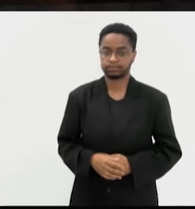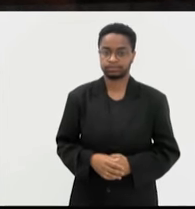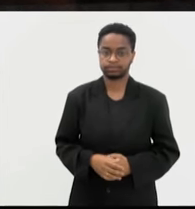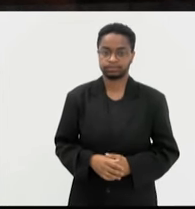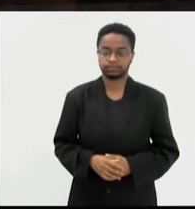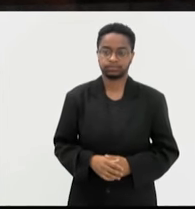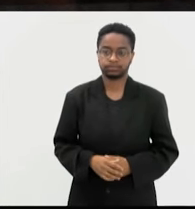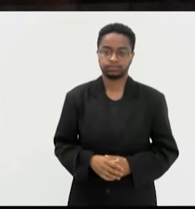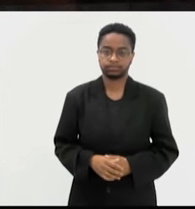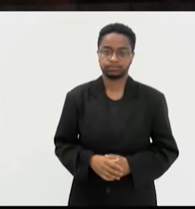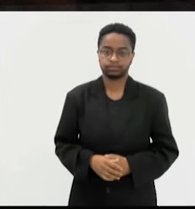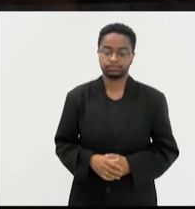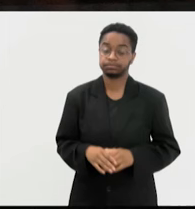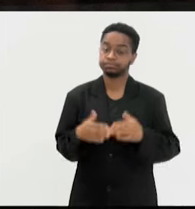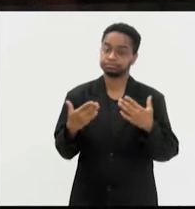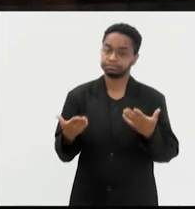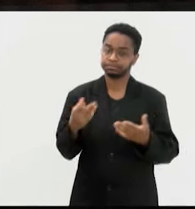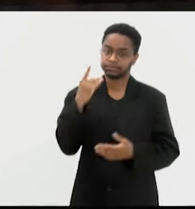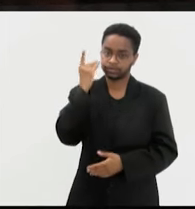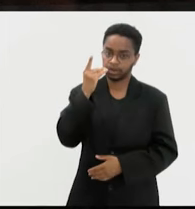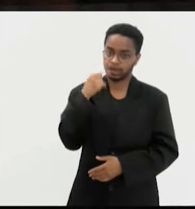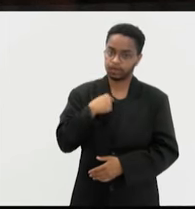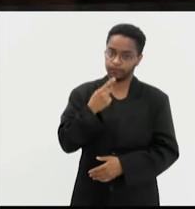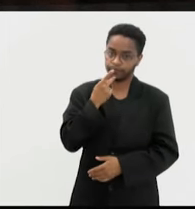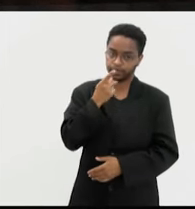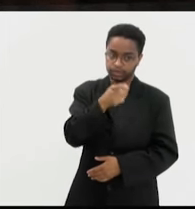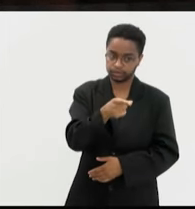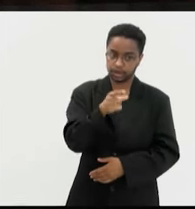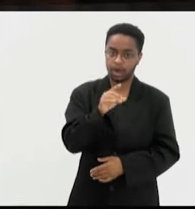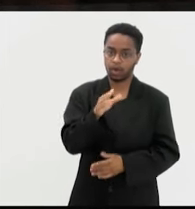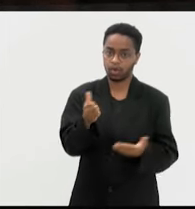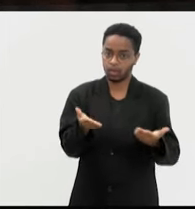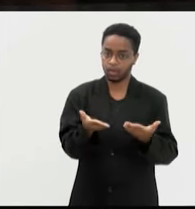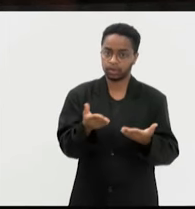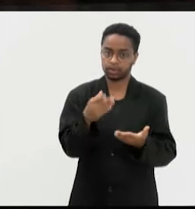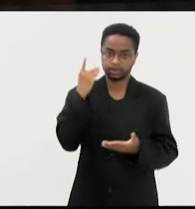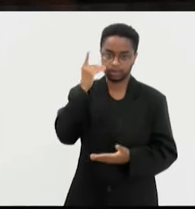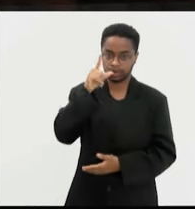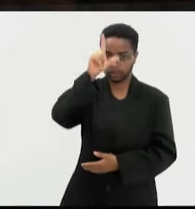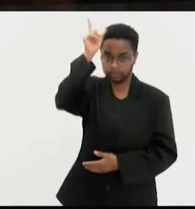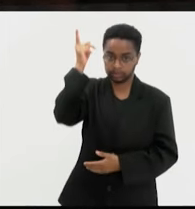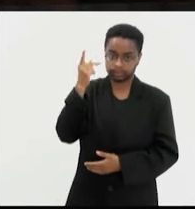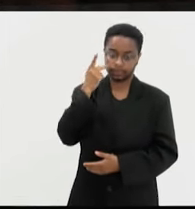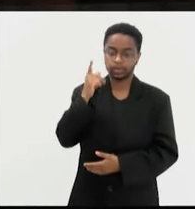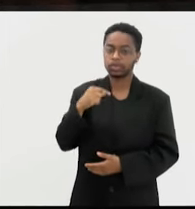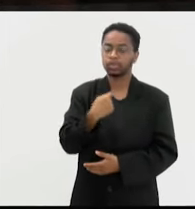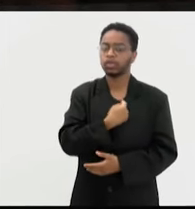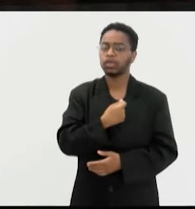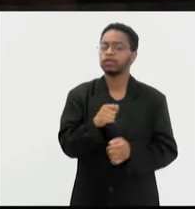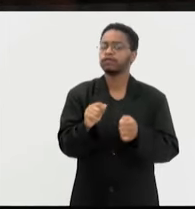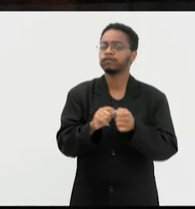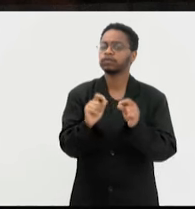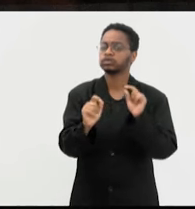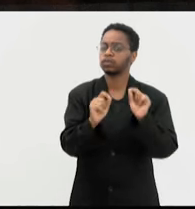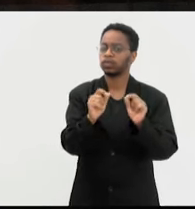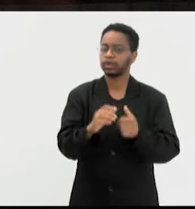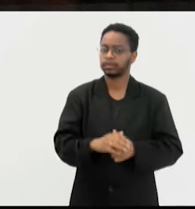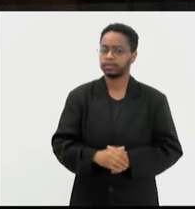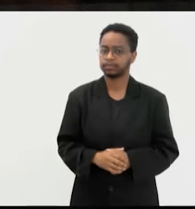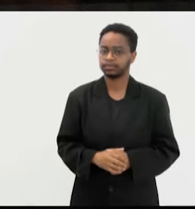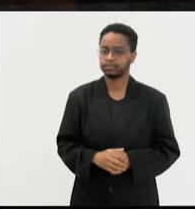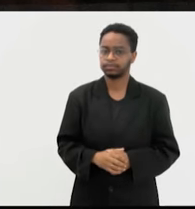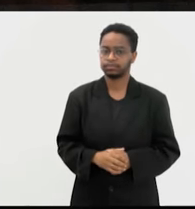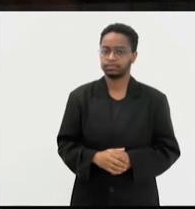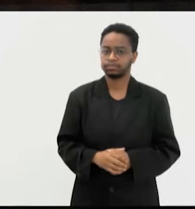E aí Nobre Deputado vou agora direcionar principalmente a nosso decano o que que nós podemos fazer